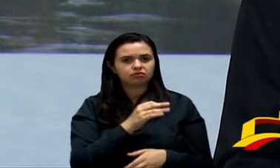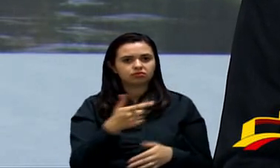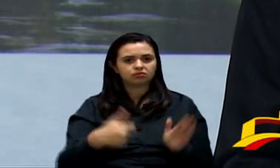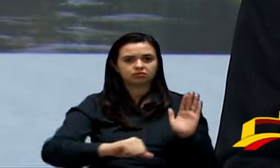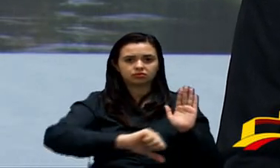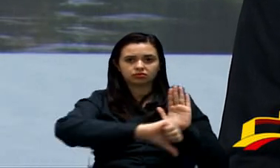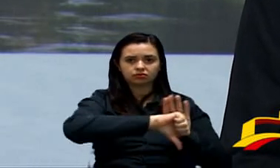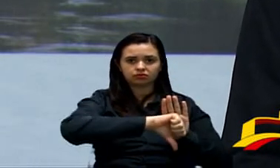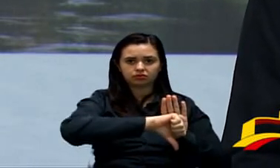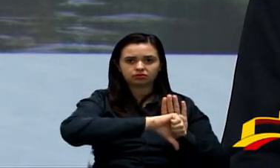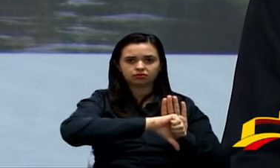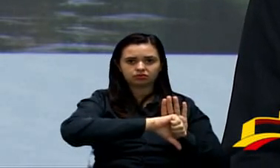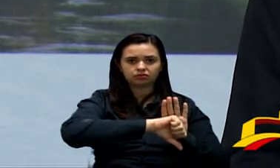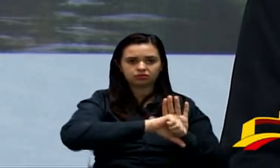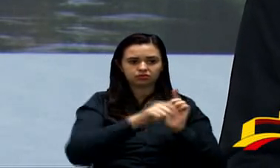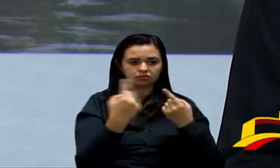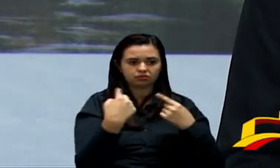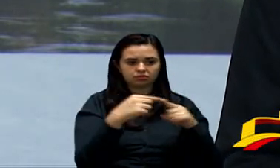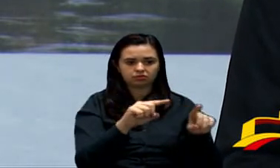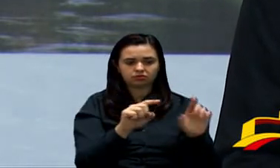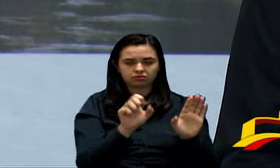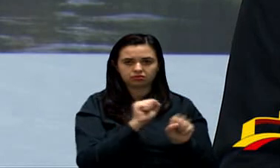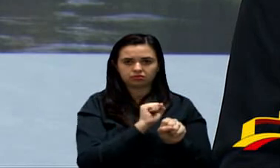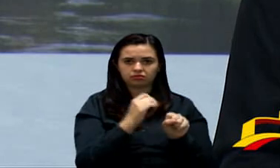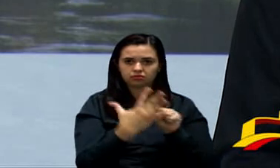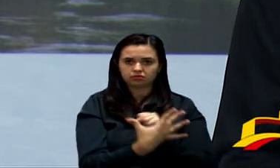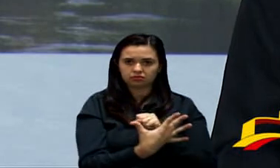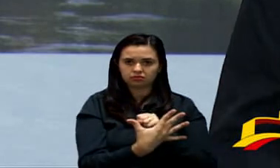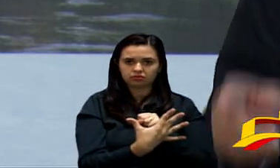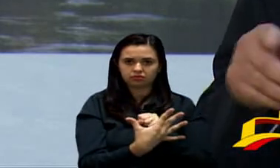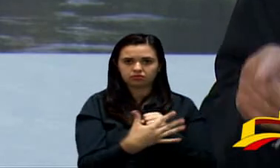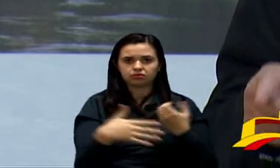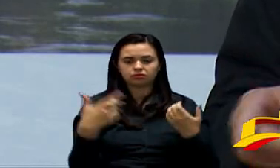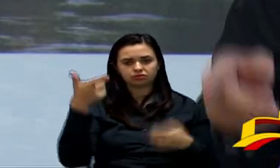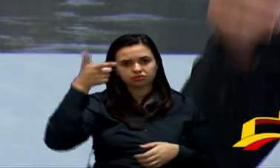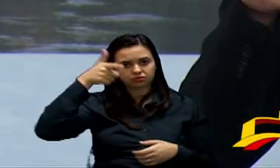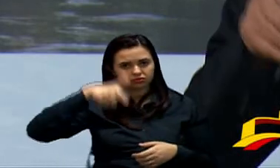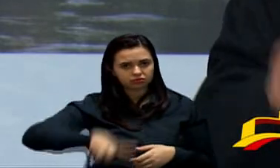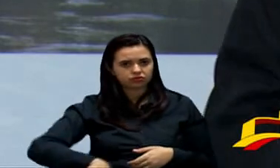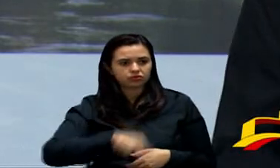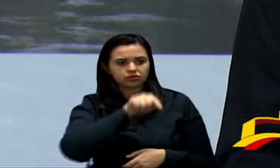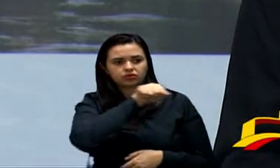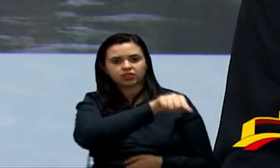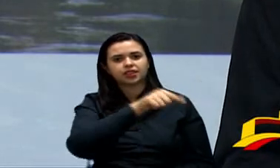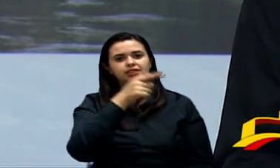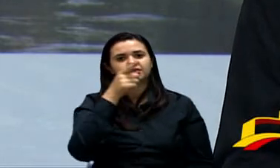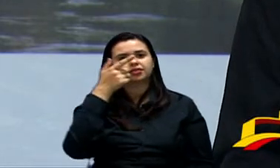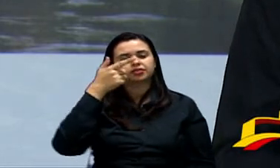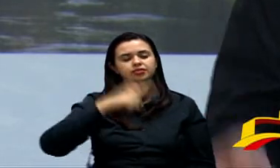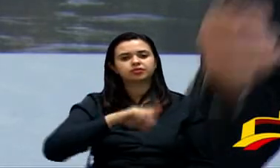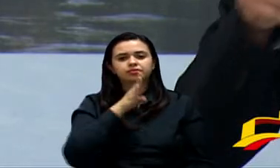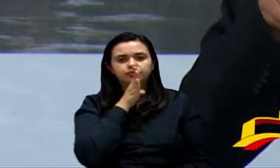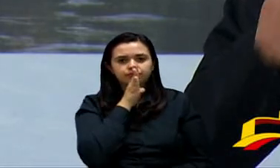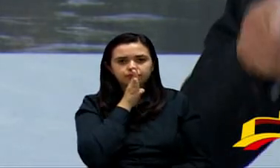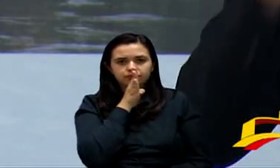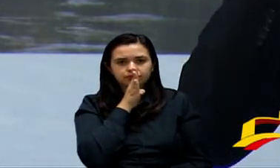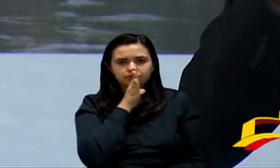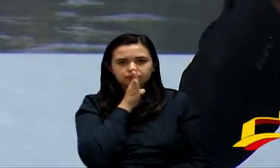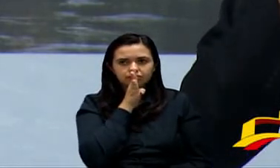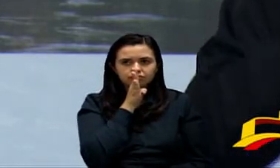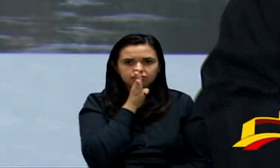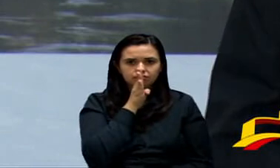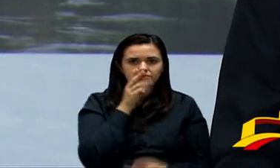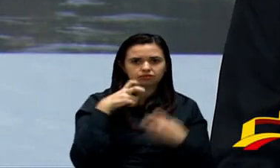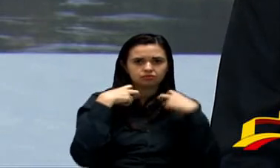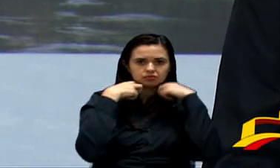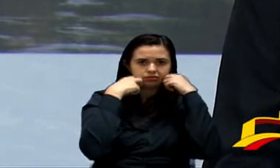praticados no contexto de enfrentamento da Covid. Mais uma vez se enfiou embaixo da mesa, escondeu a cabeça e não teve coragem de